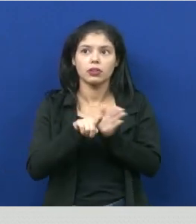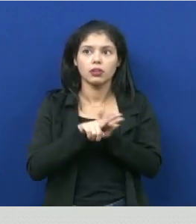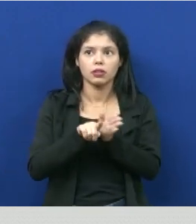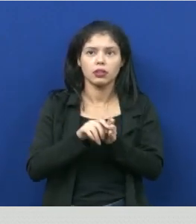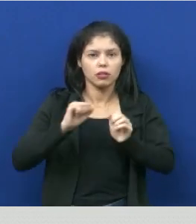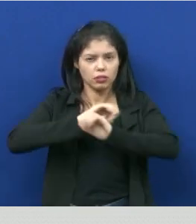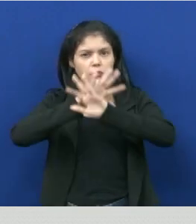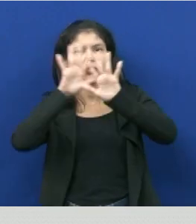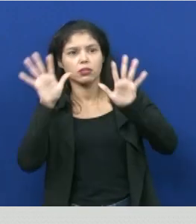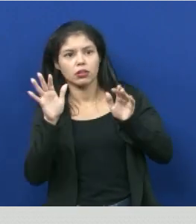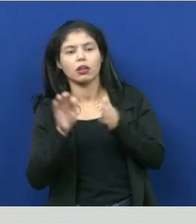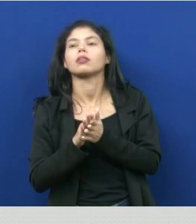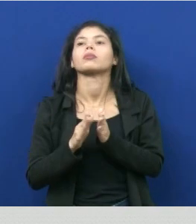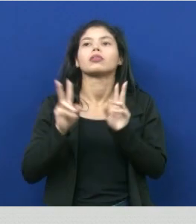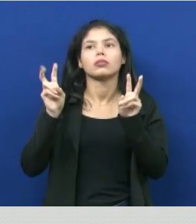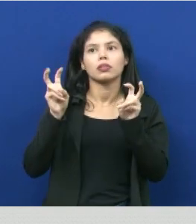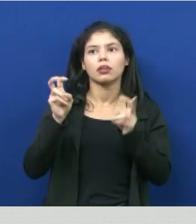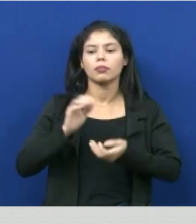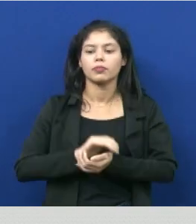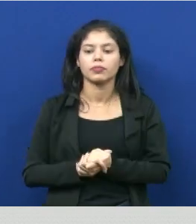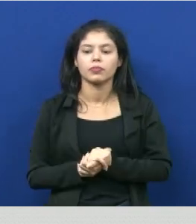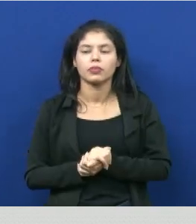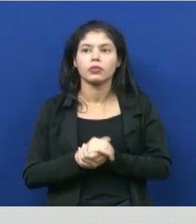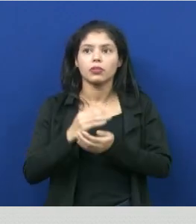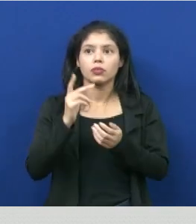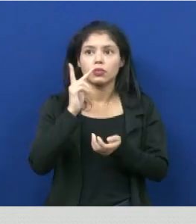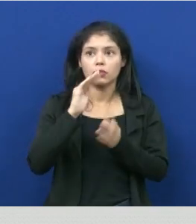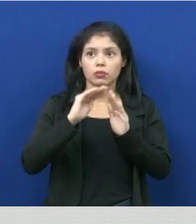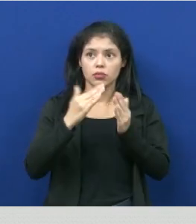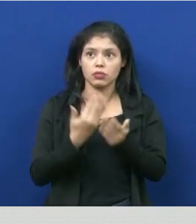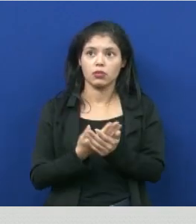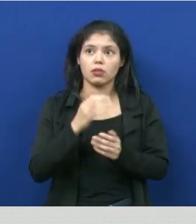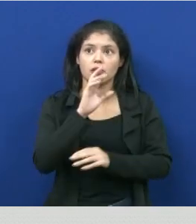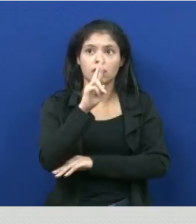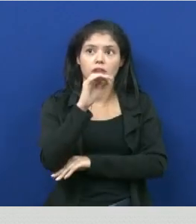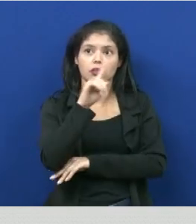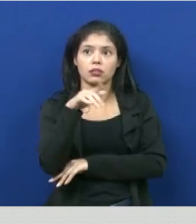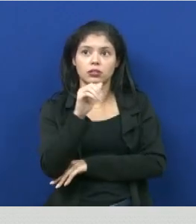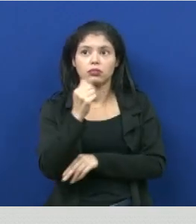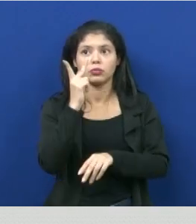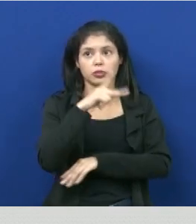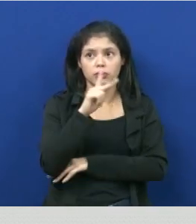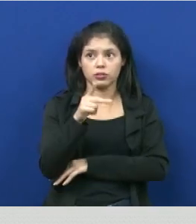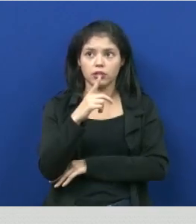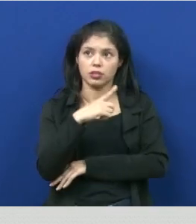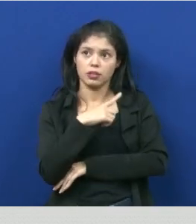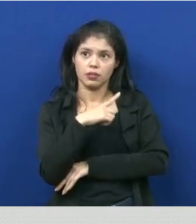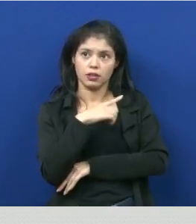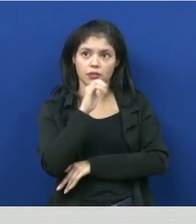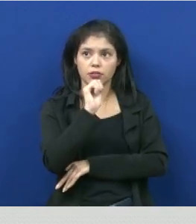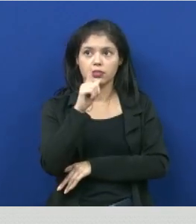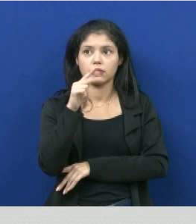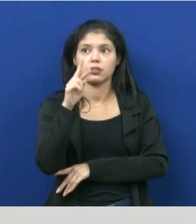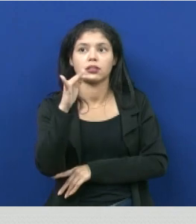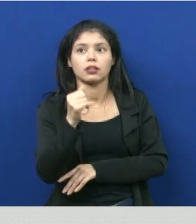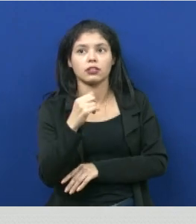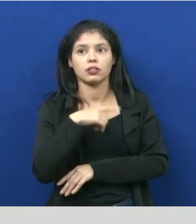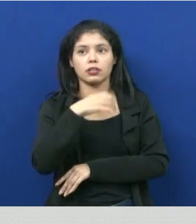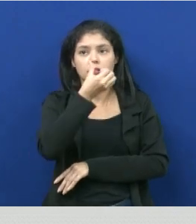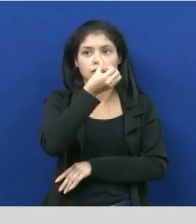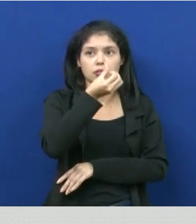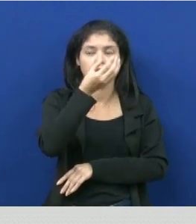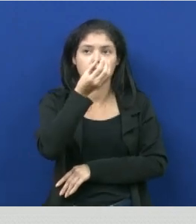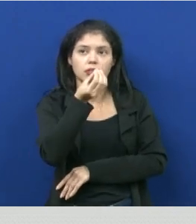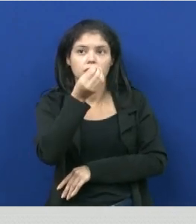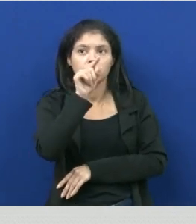deixar mais claro esse assunto para você. Numa escola, a razão do número de professores para o número de auxiliares é